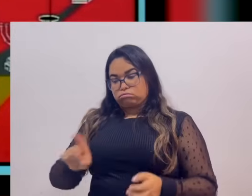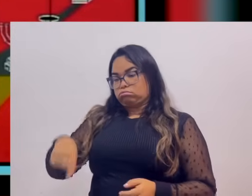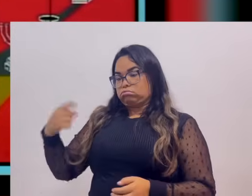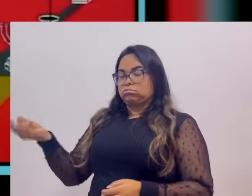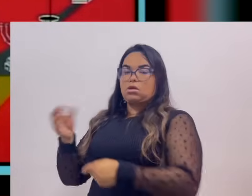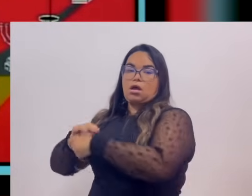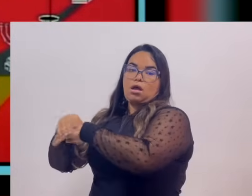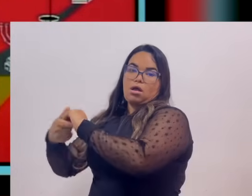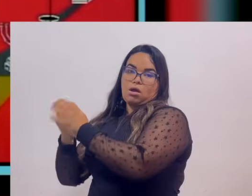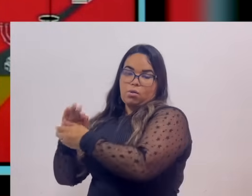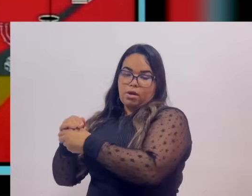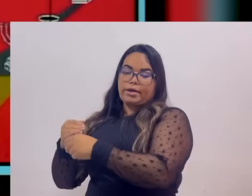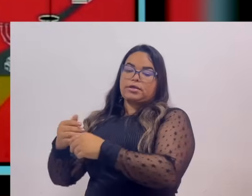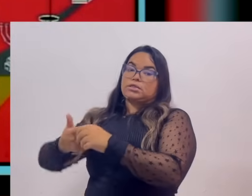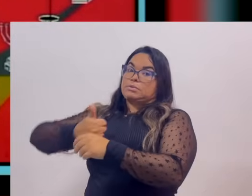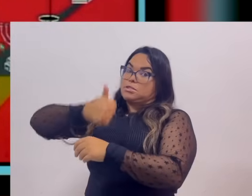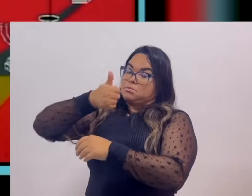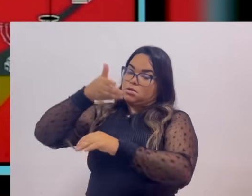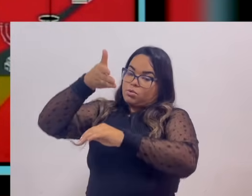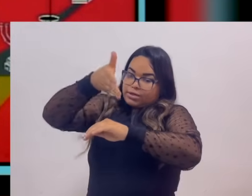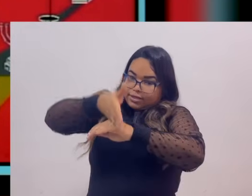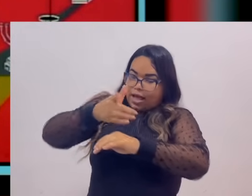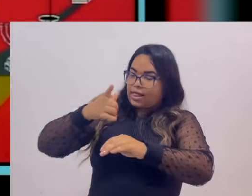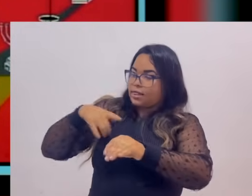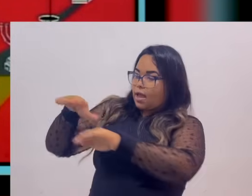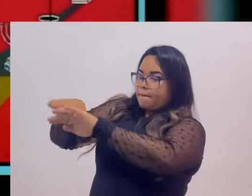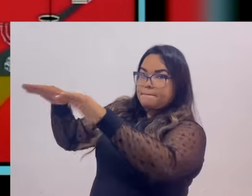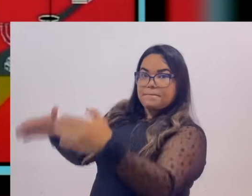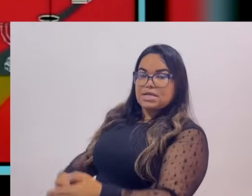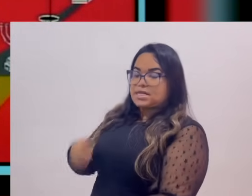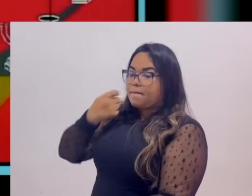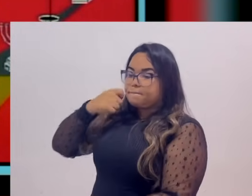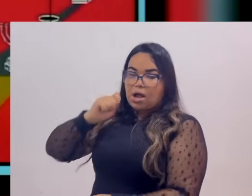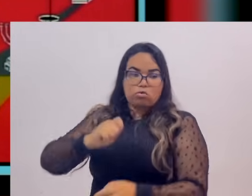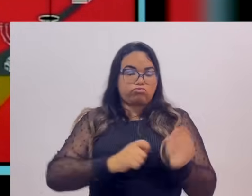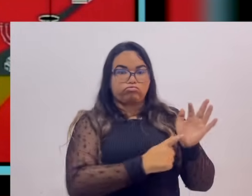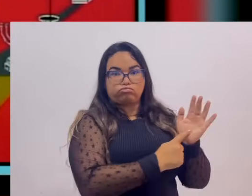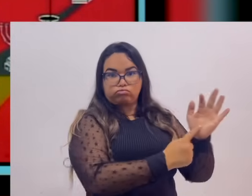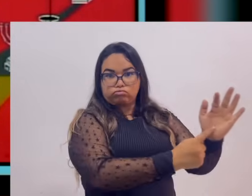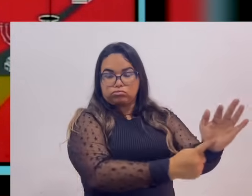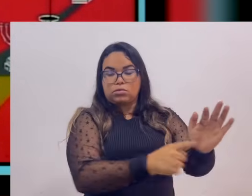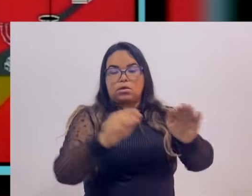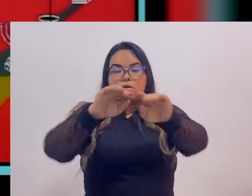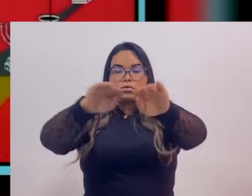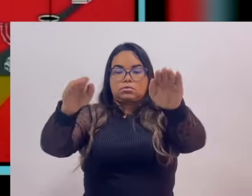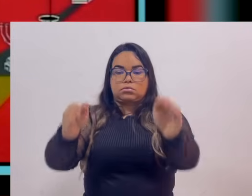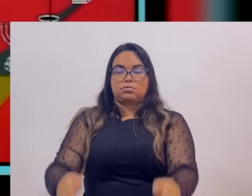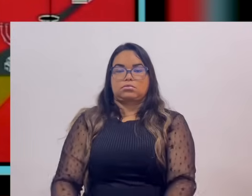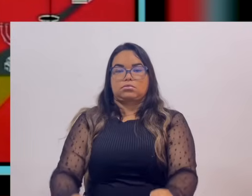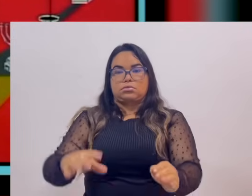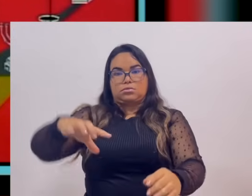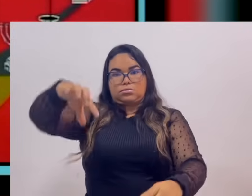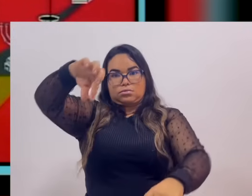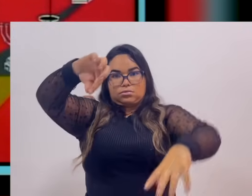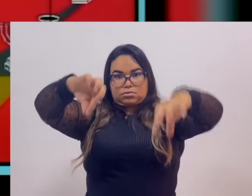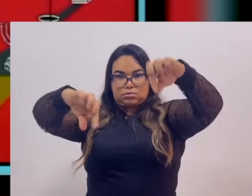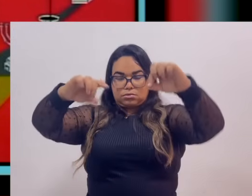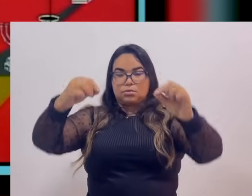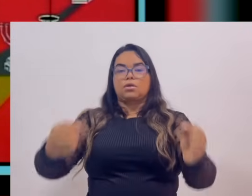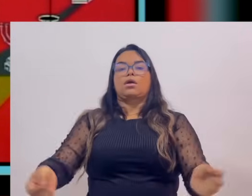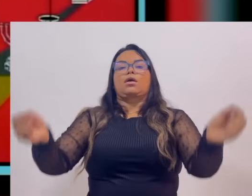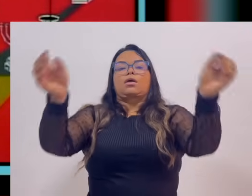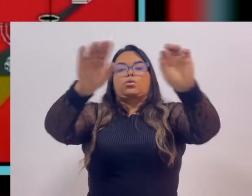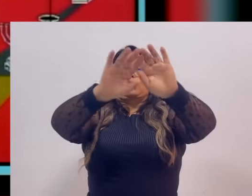seguida de um lado a mesa dos pães da proposição do outro lado o castiçal e então o altar do incenso em